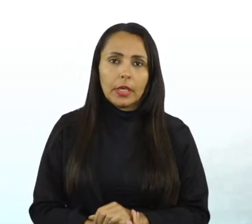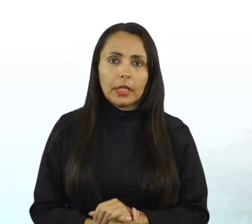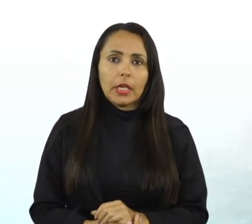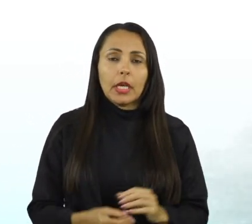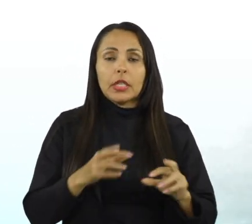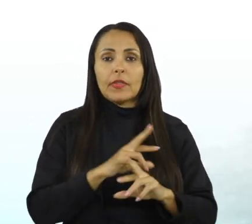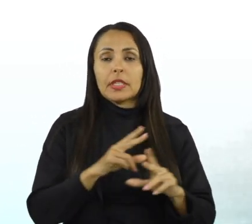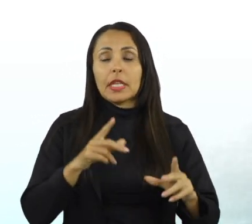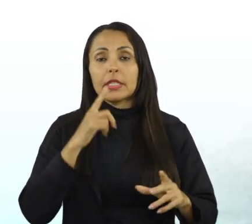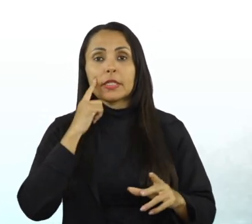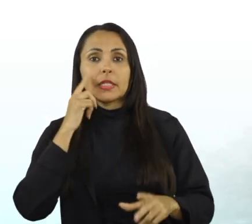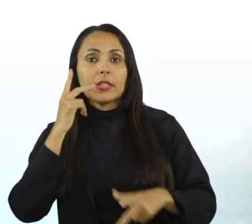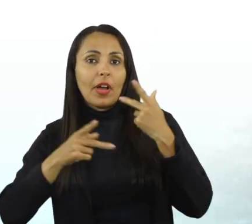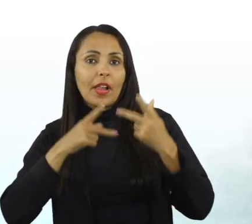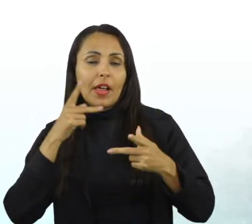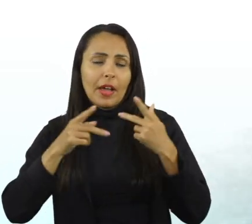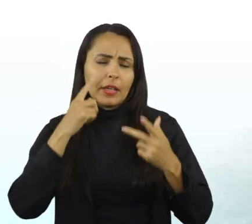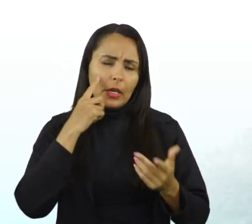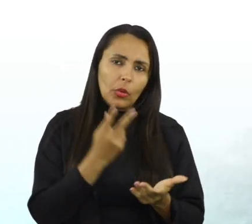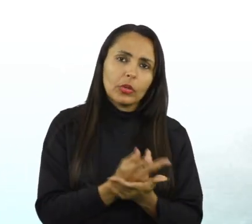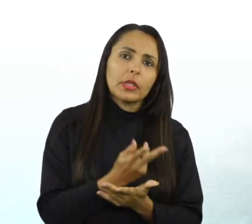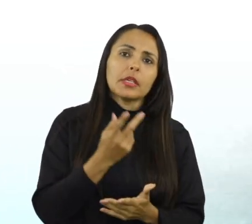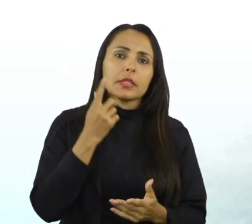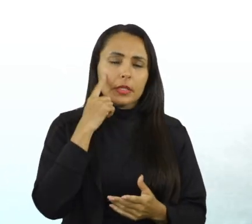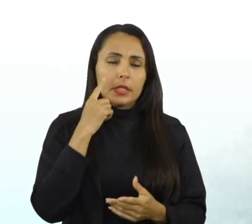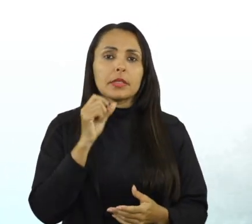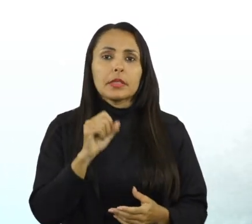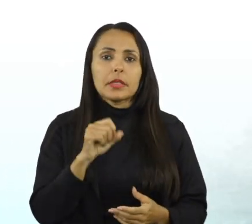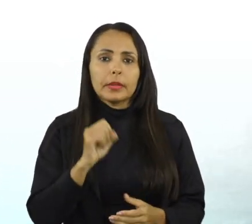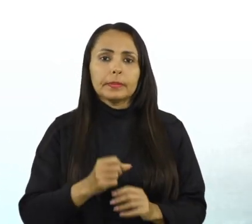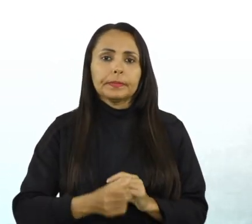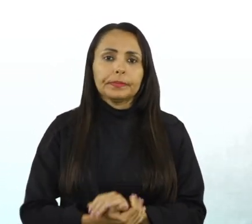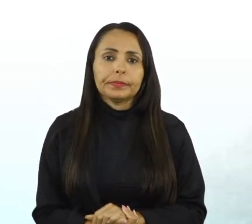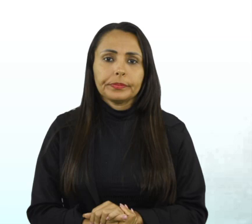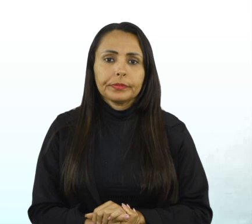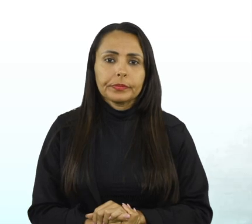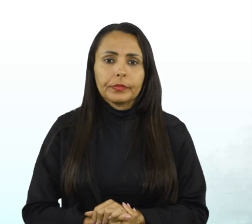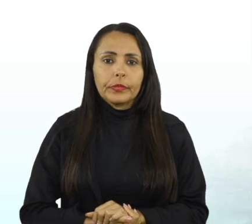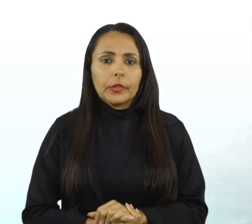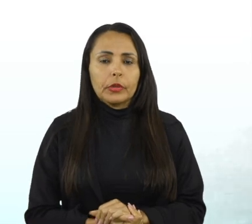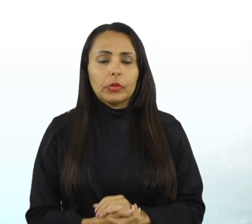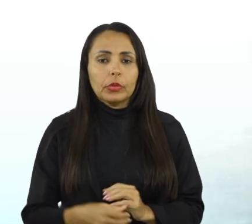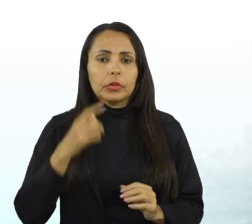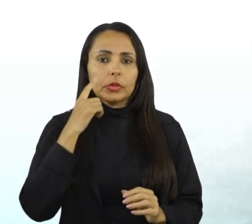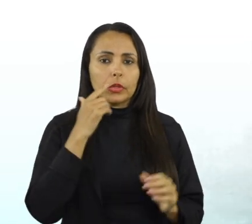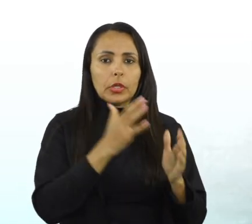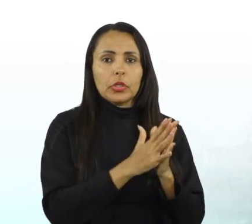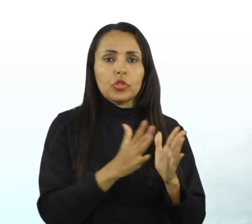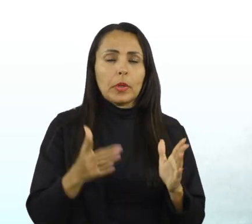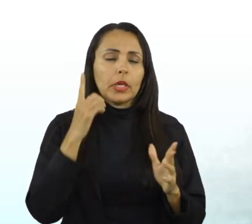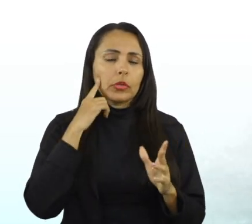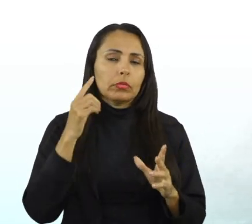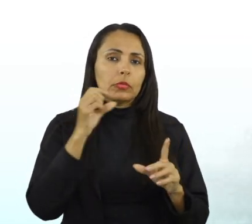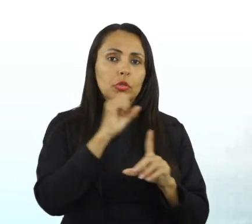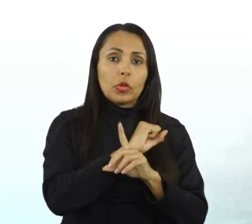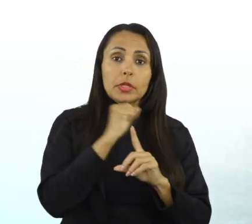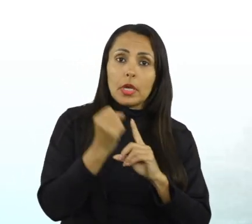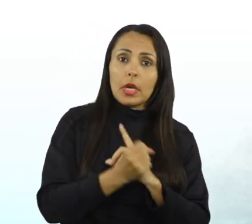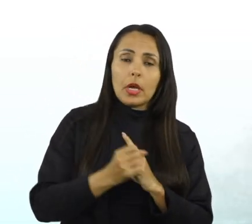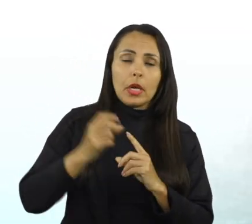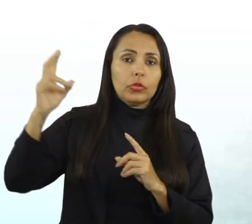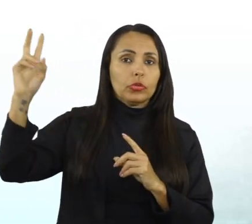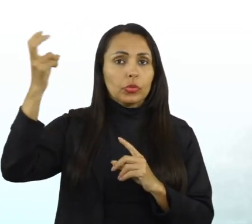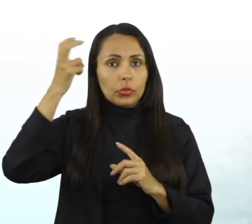diversidade de falar, que ocorre através dos aspectos sociais,